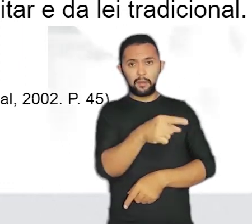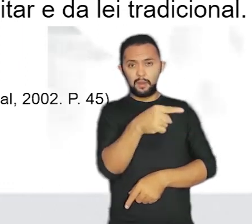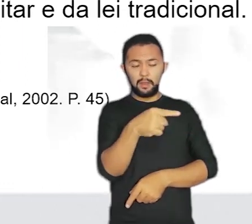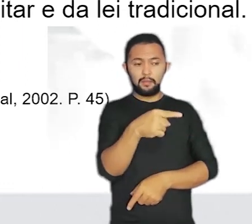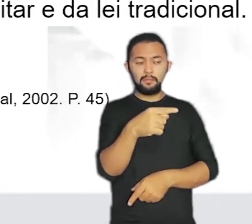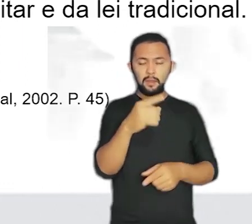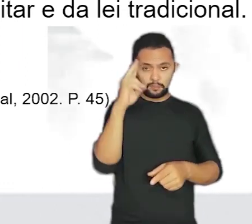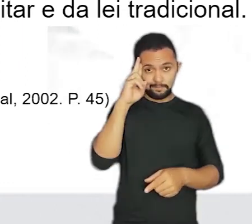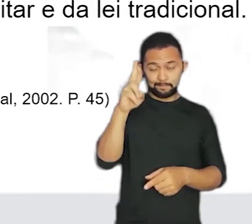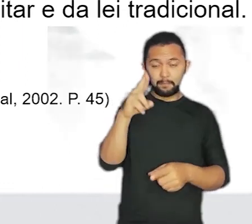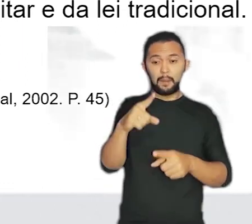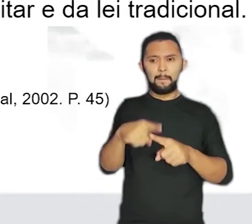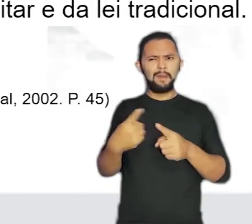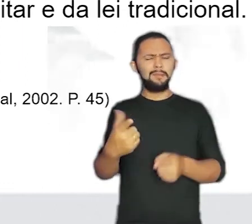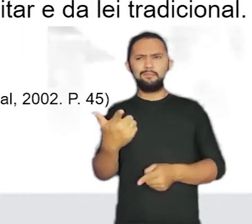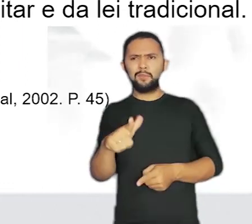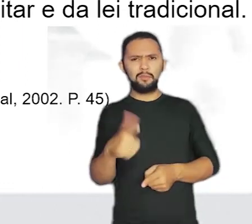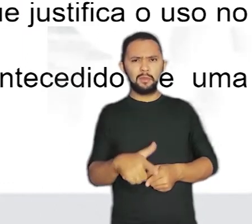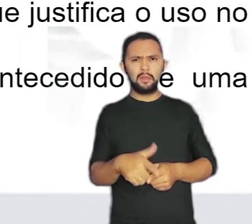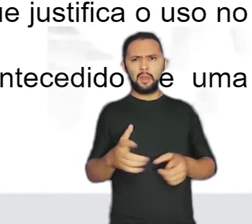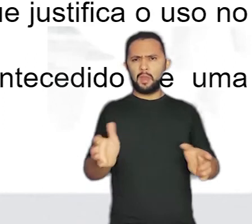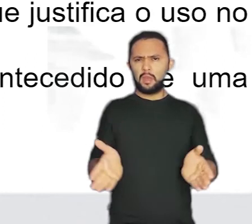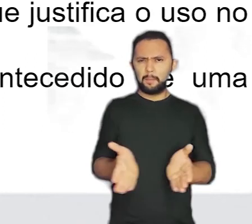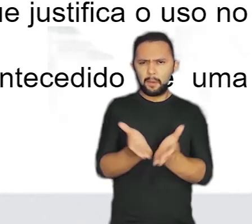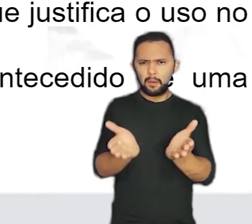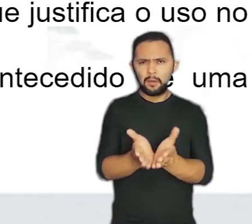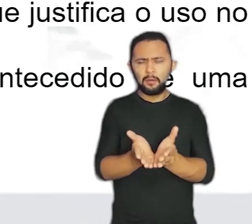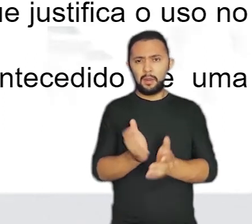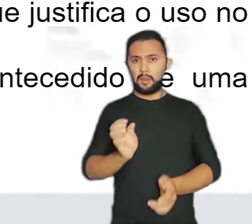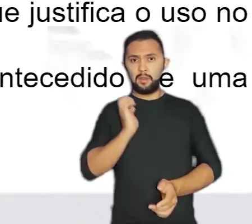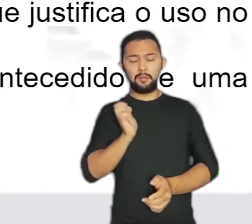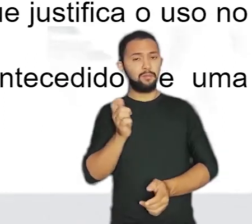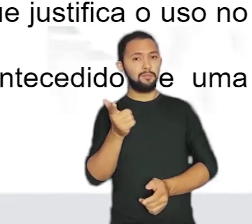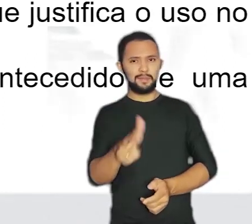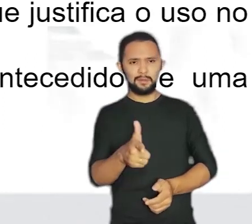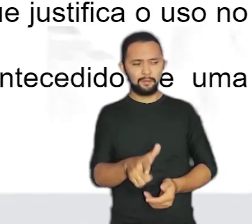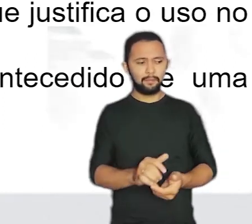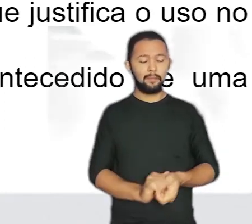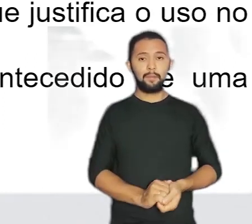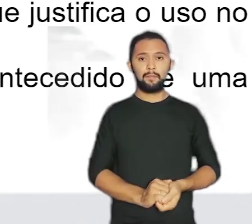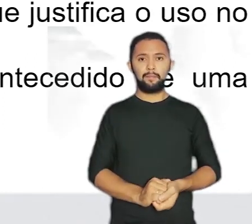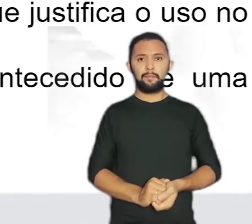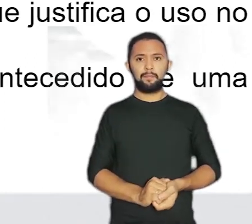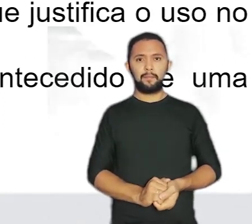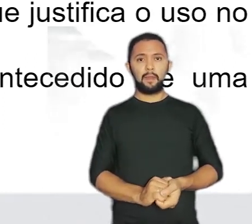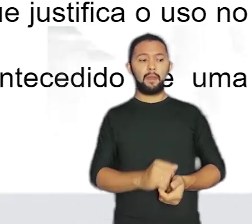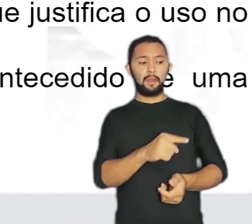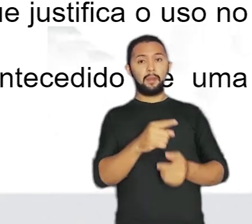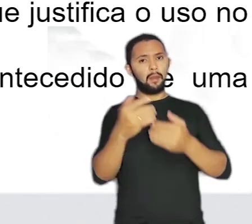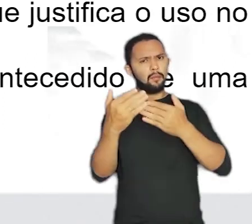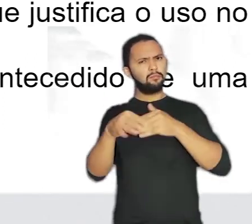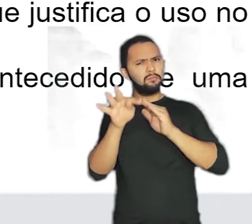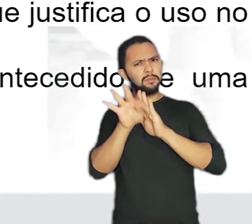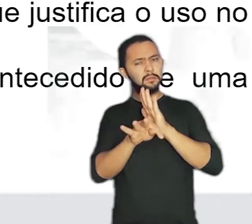ricos, nem pobres, nem furtos e nem injustiças. A questão aí do Instituto Federal aqui do Maranhão, no ano de 2020,